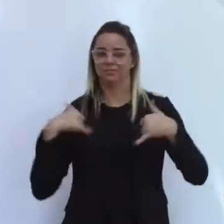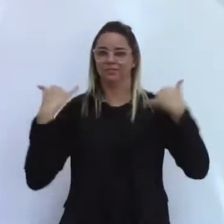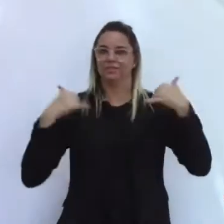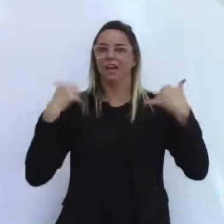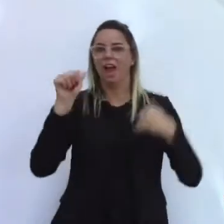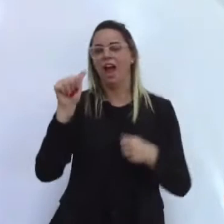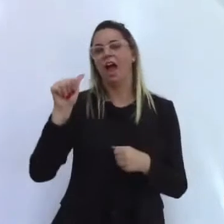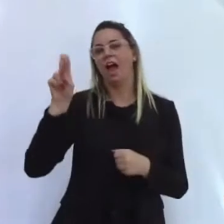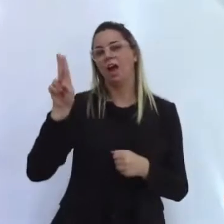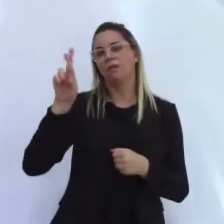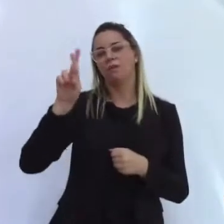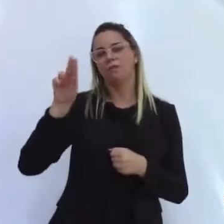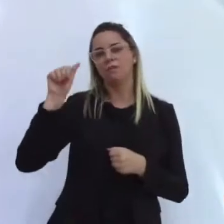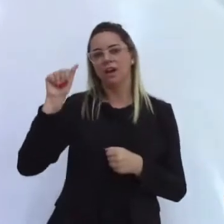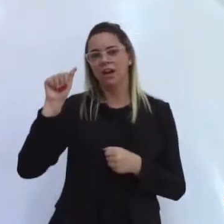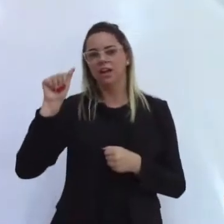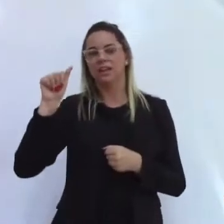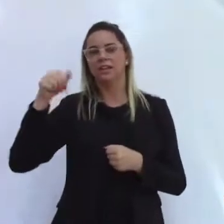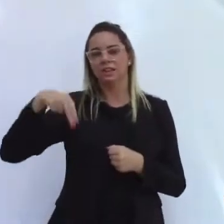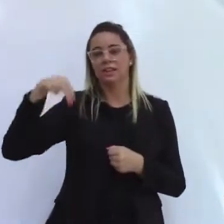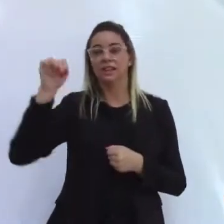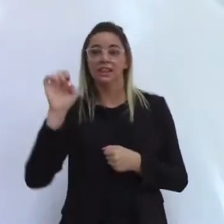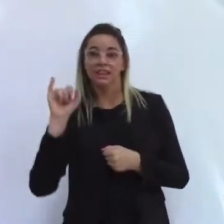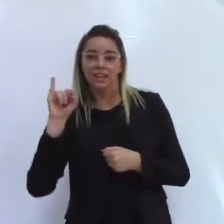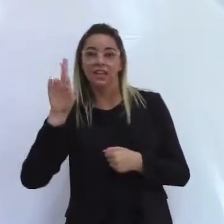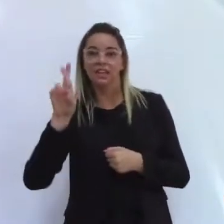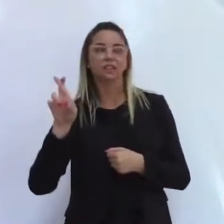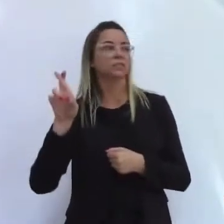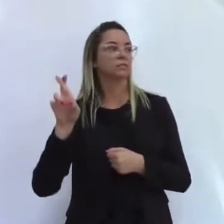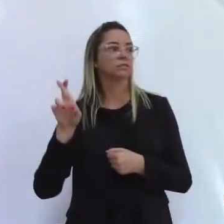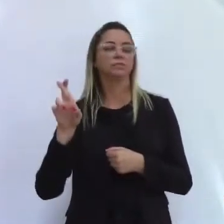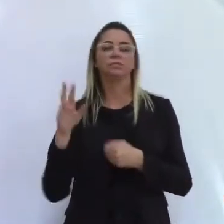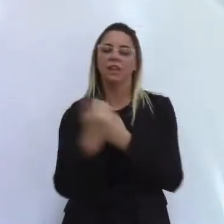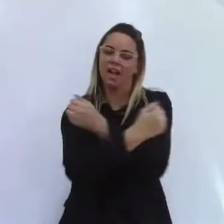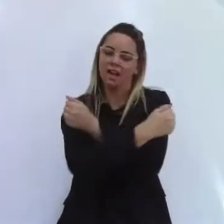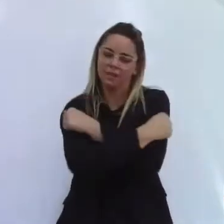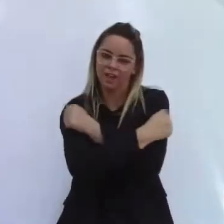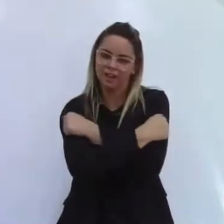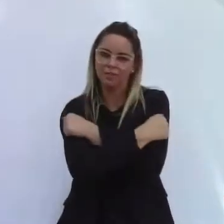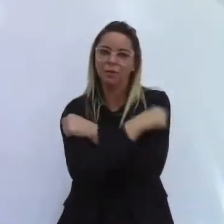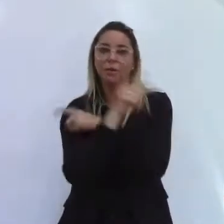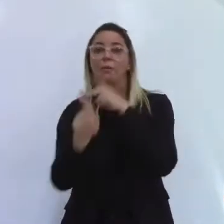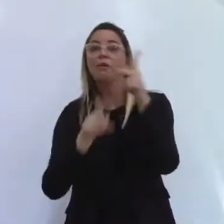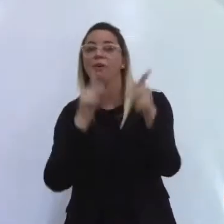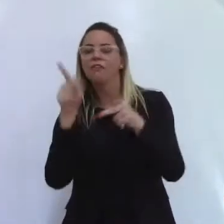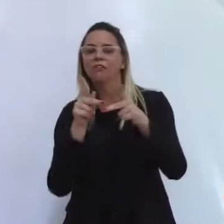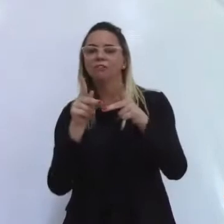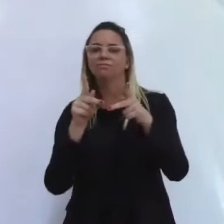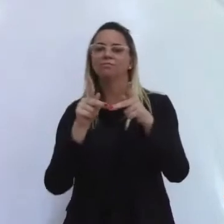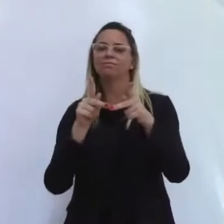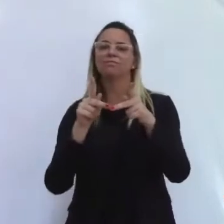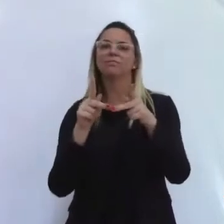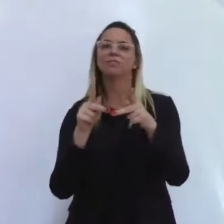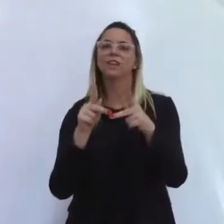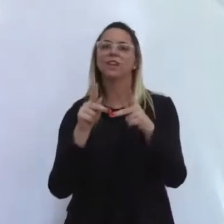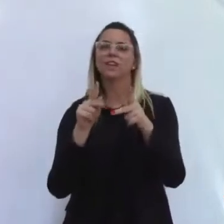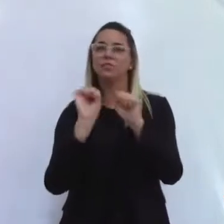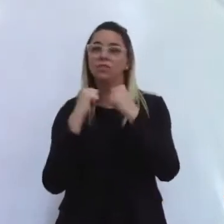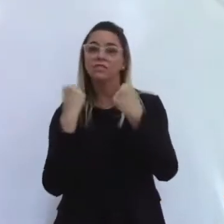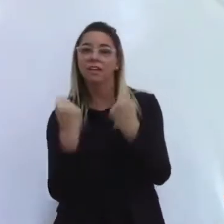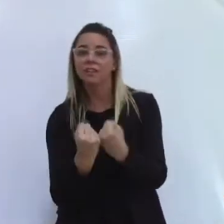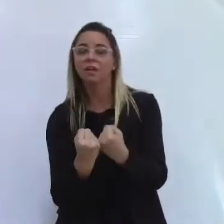Josi. Mas mandar um abraço ao pessoal da Associação do Riachão do Gama, nosso